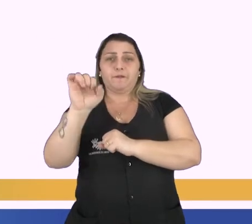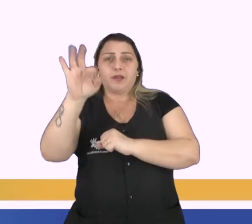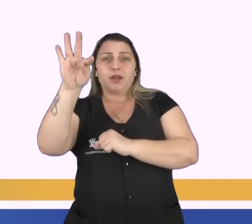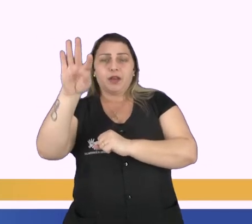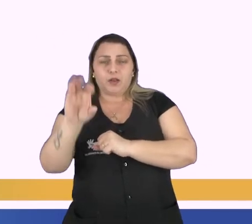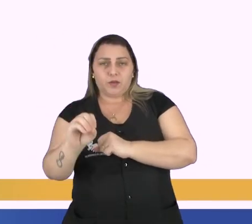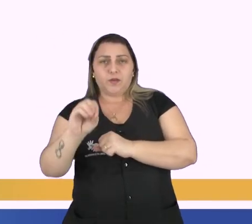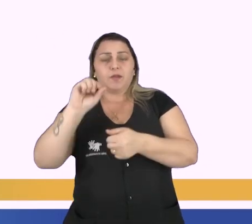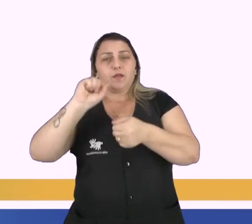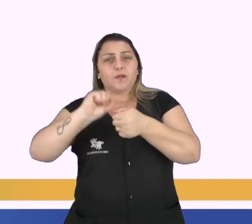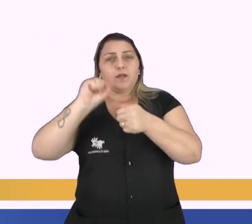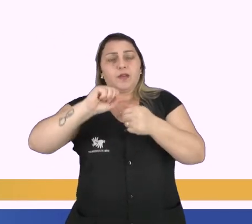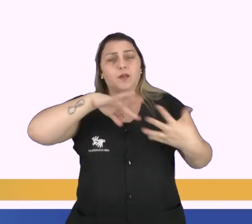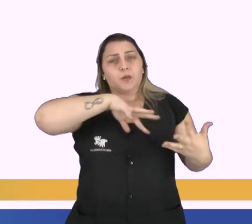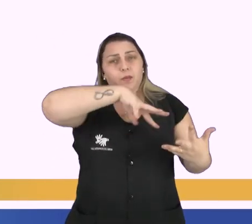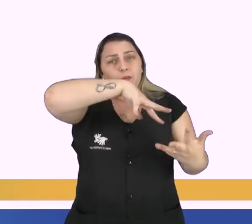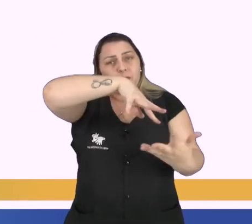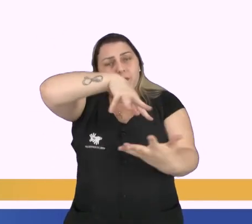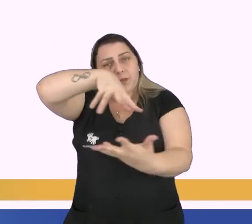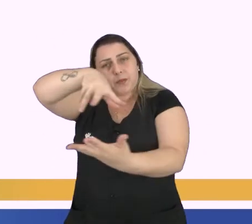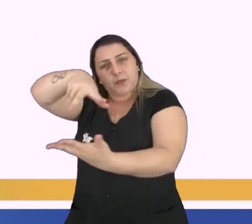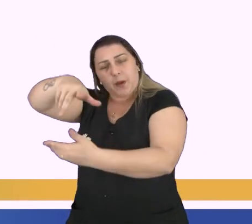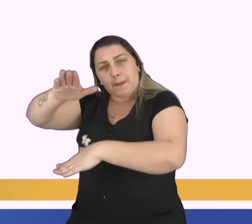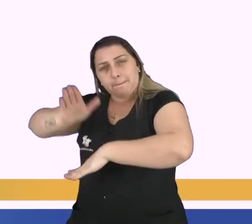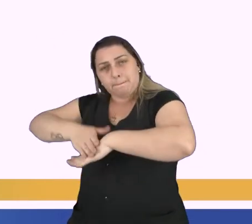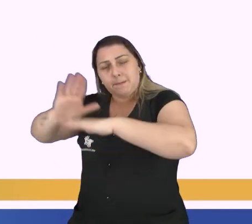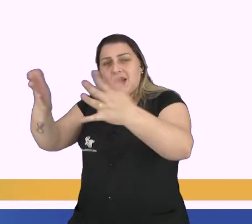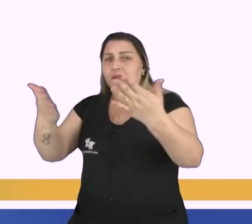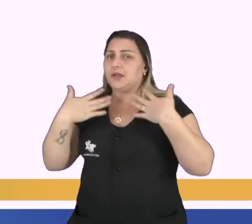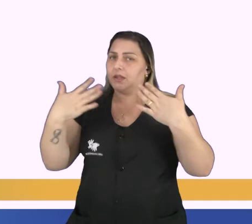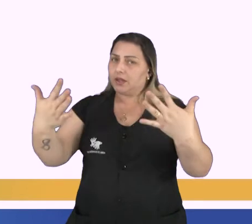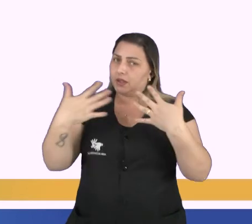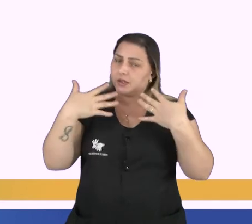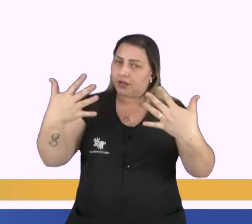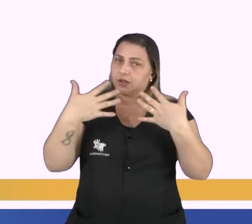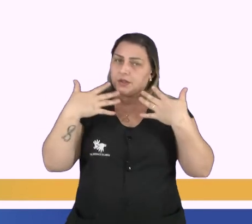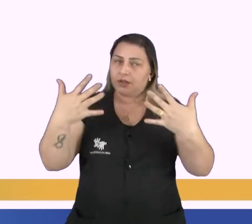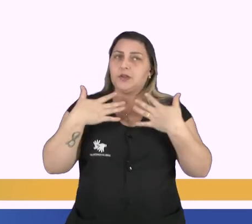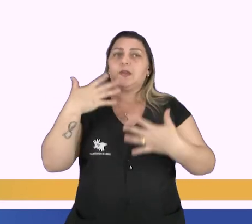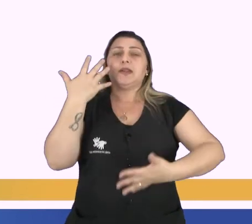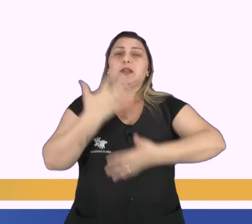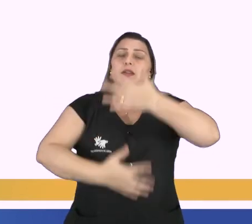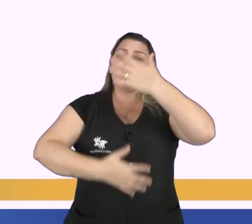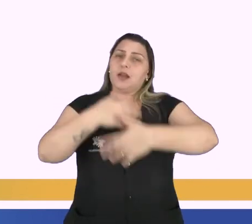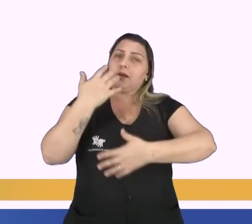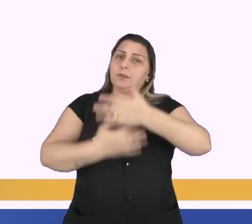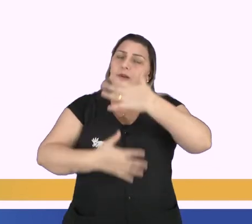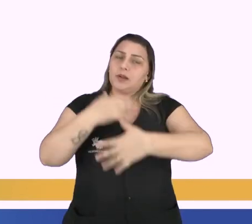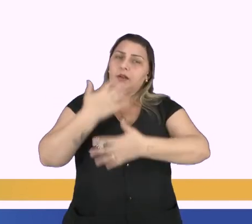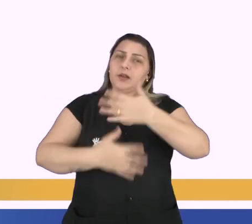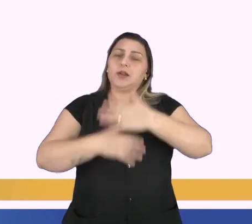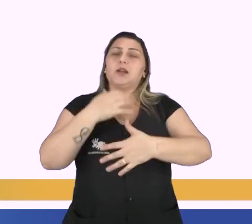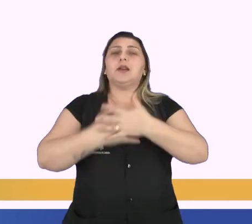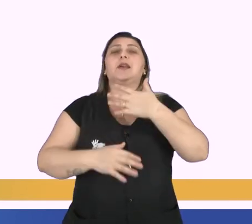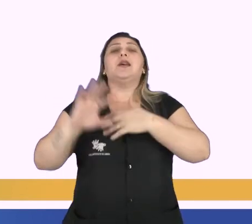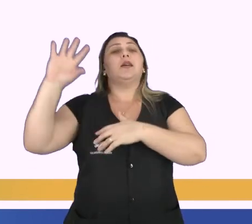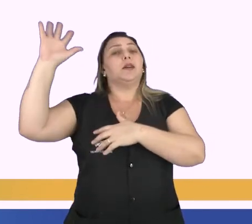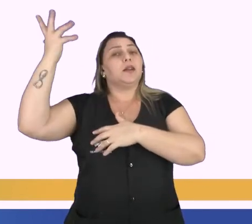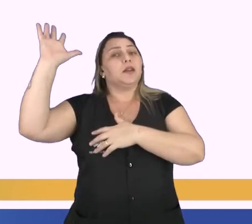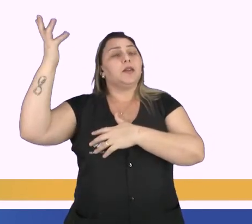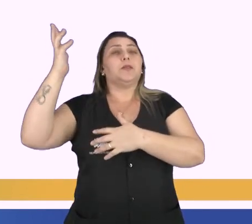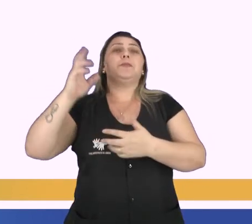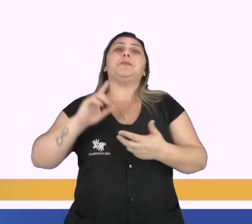fazer com que o globo, né, o planeta fique mais quente como um todo, né? E isso vai atrapalhar, vai perturbar totalmente os padrões climáticos,